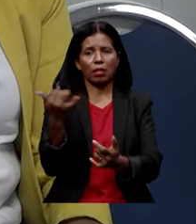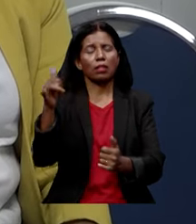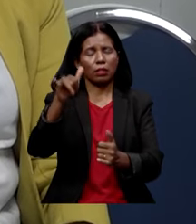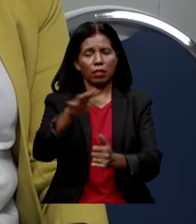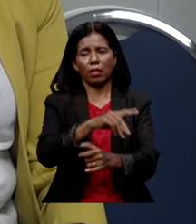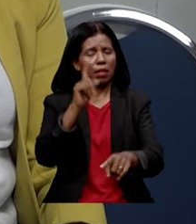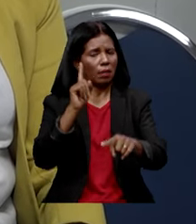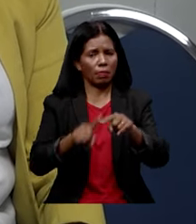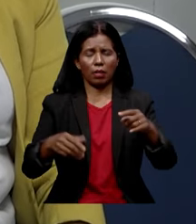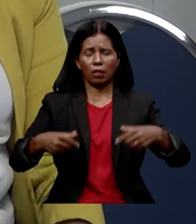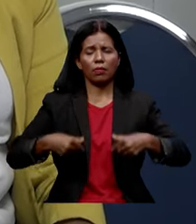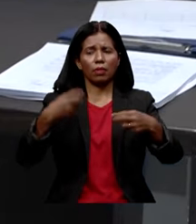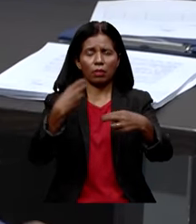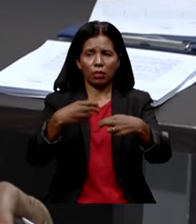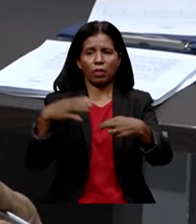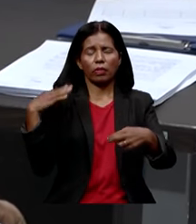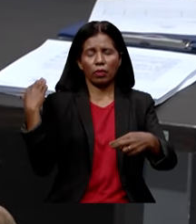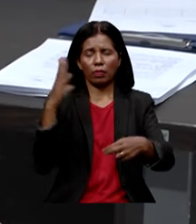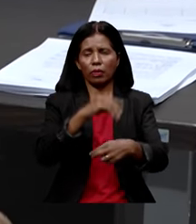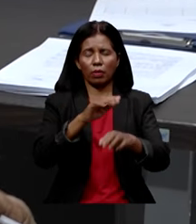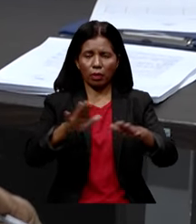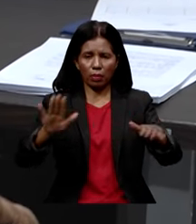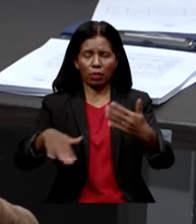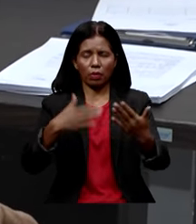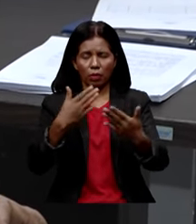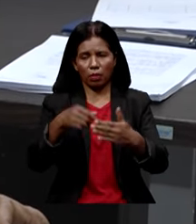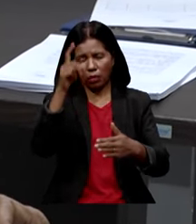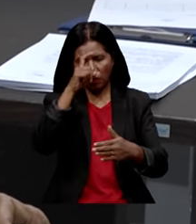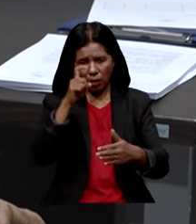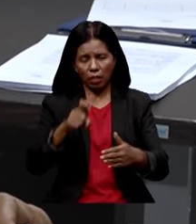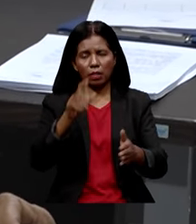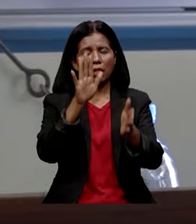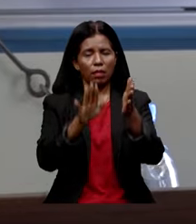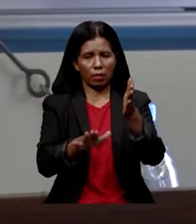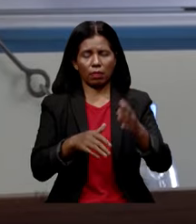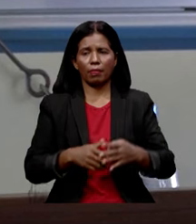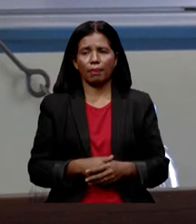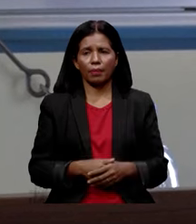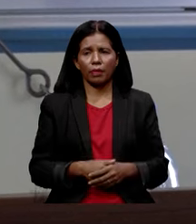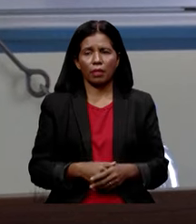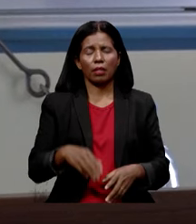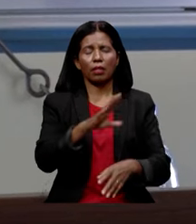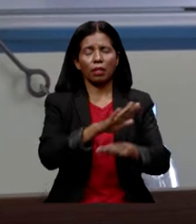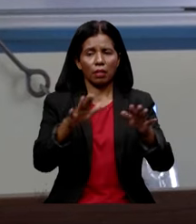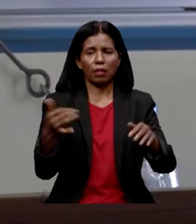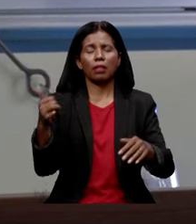non è la bella fo impacto basove no la bare xirene be ho i dadi se ki Cel fan mos recomenda baliu i